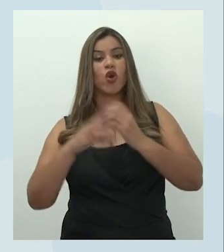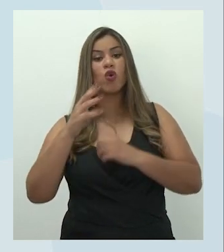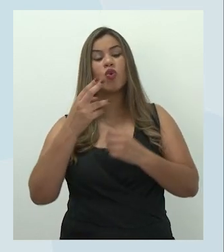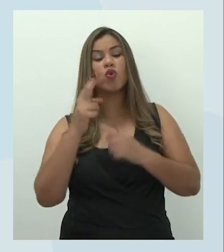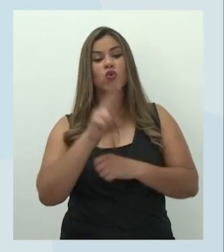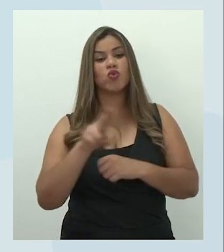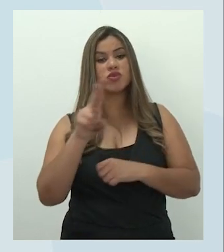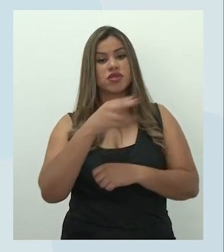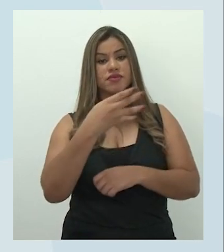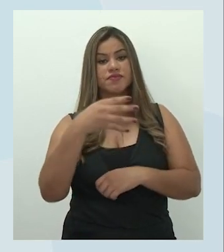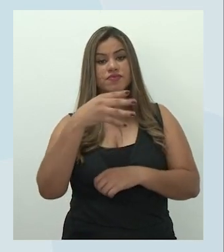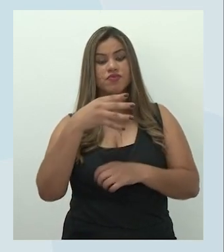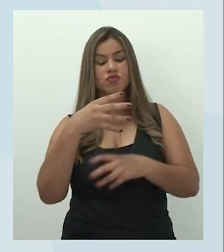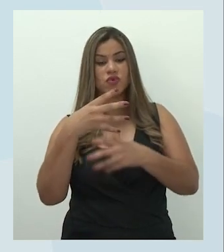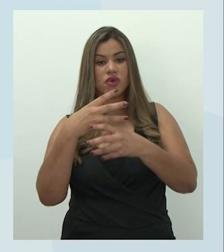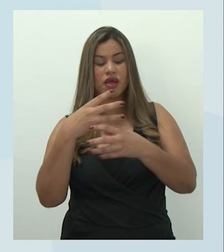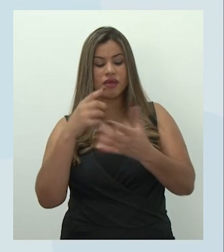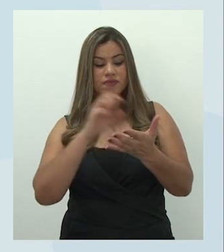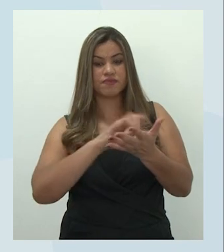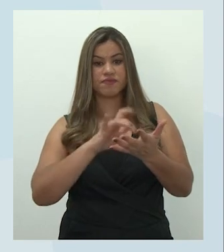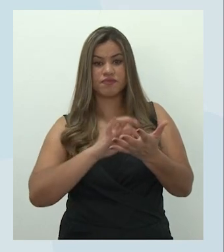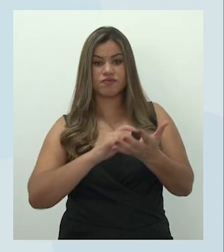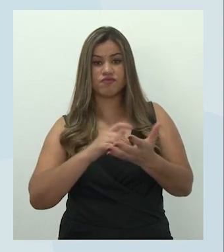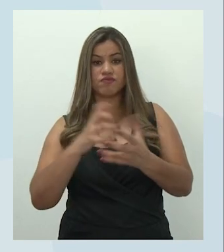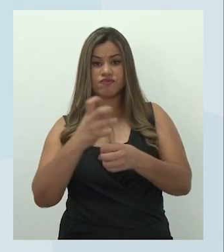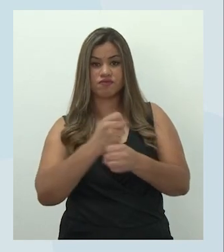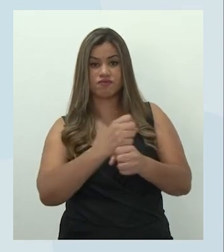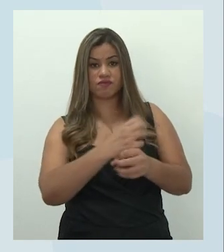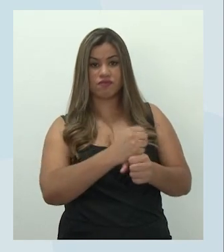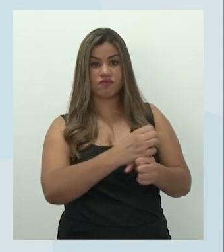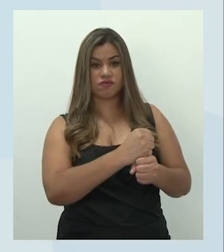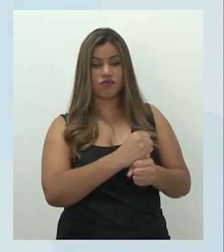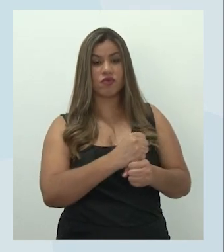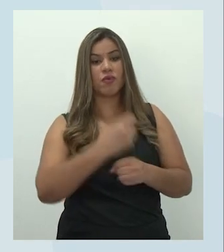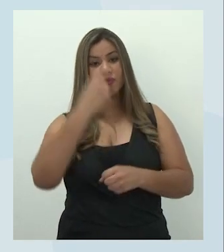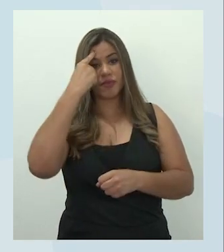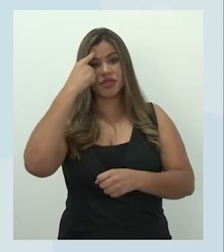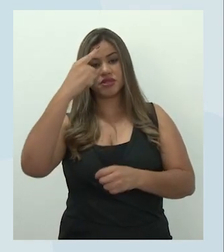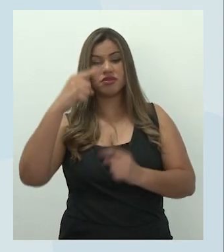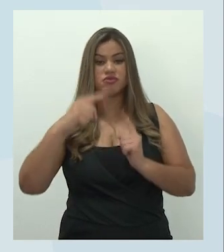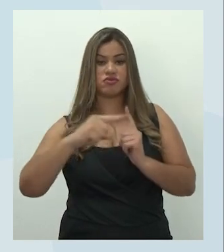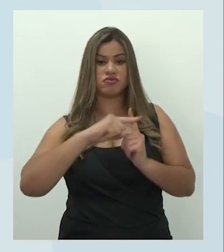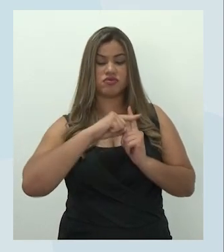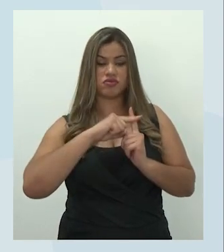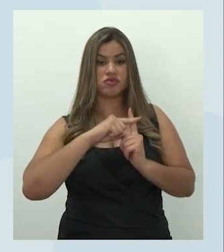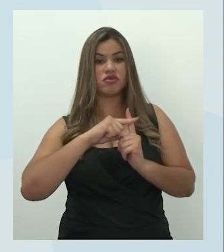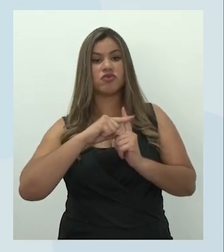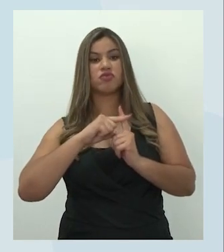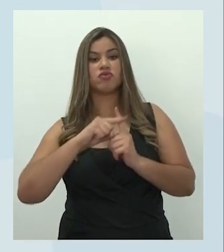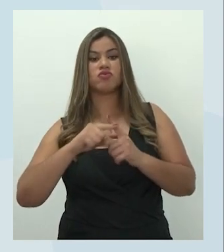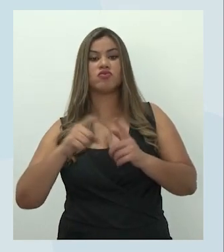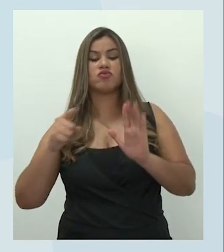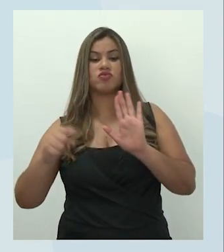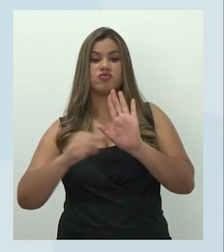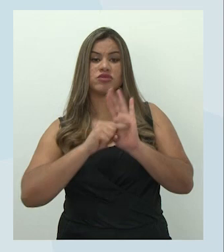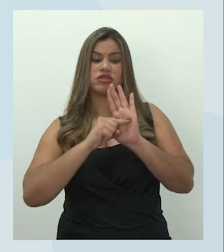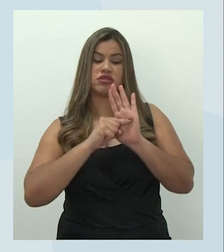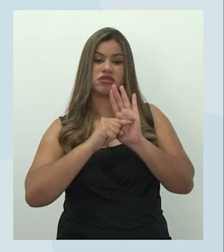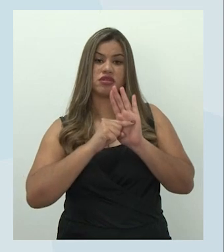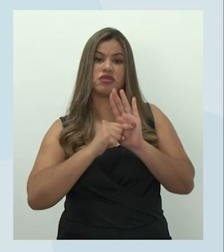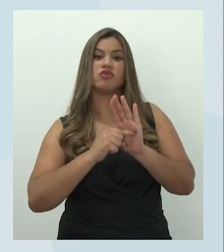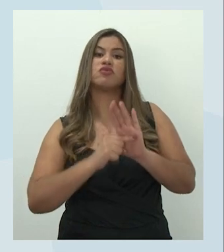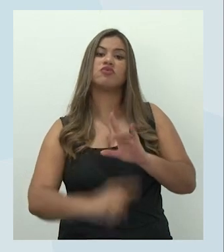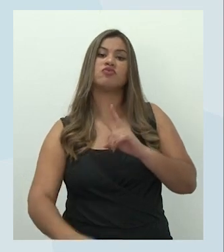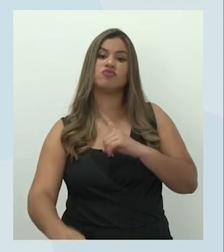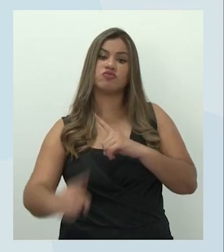relações inversas entre as operações de adição e de subtração e de multiplicação e divisão, para